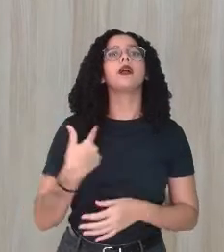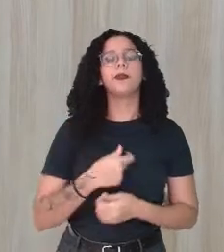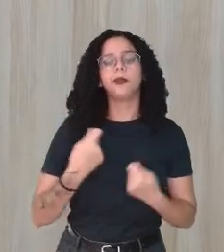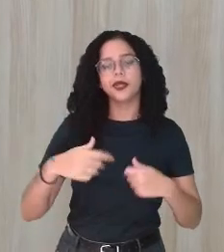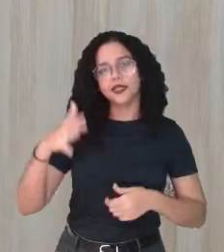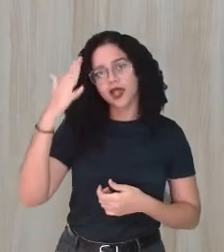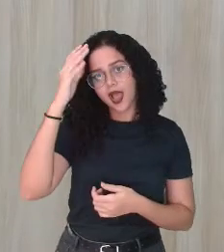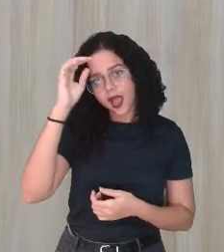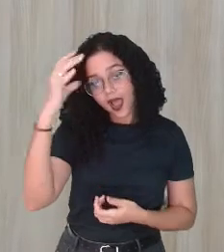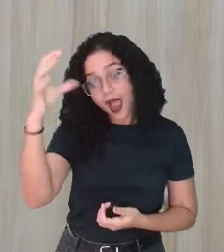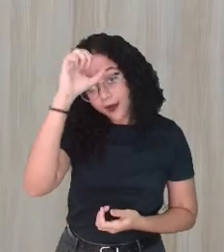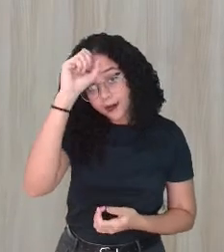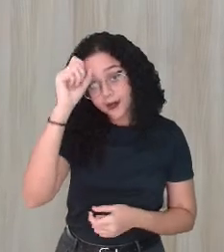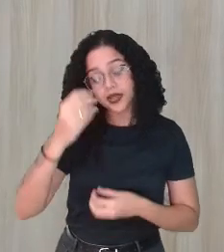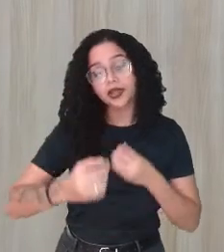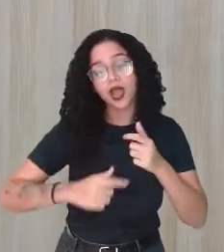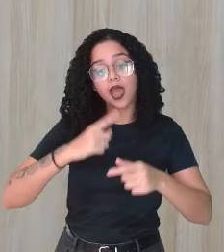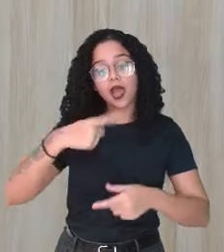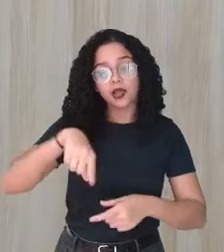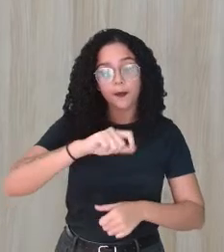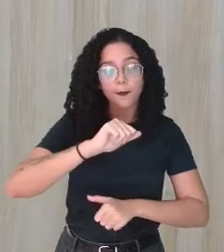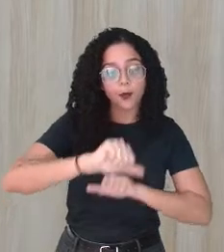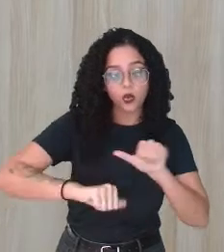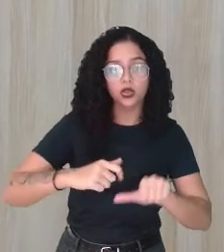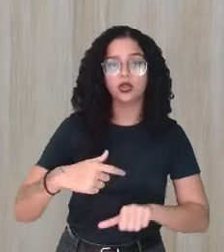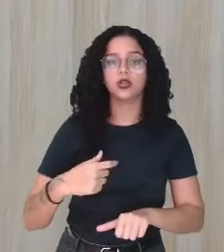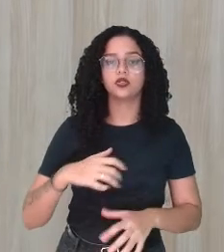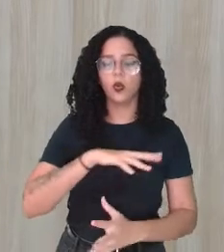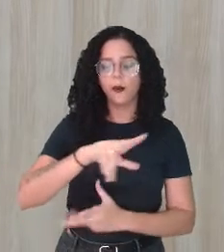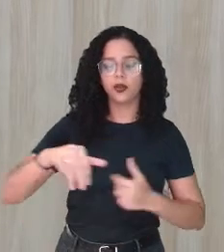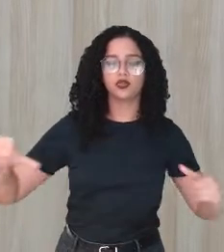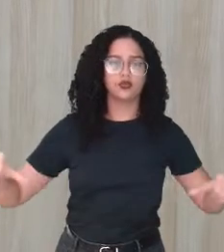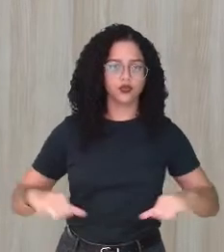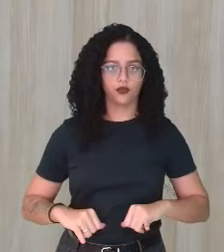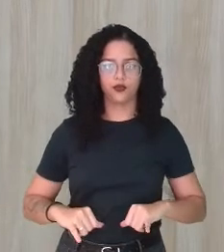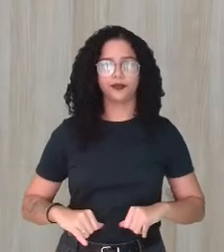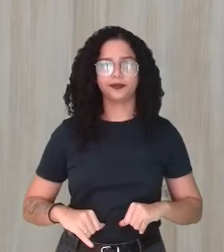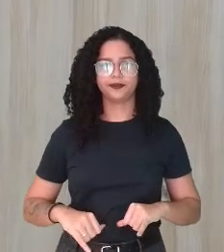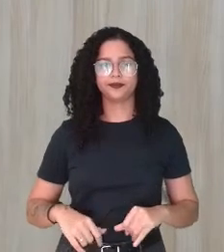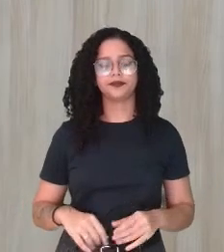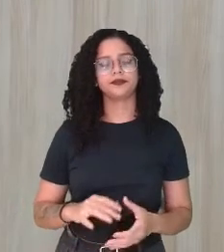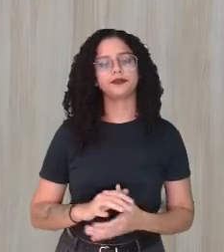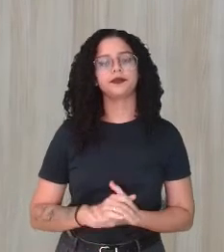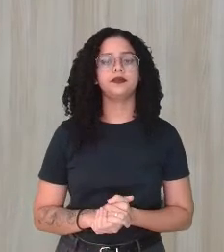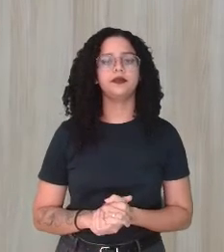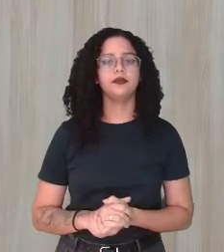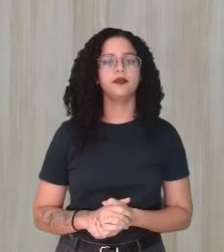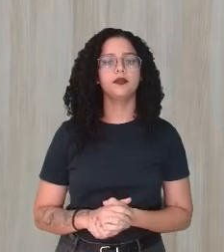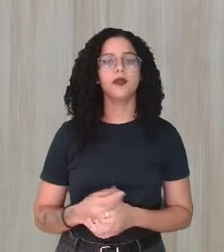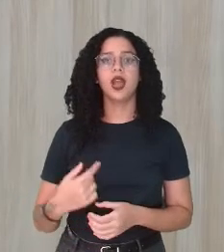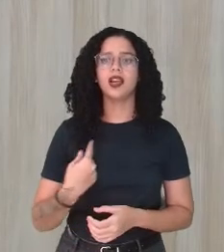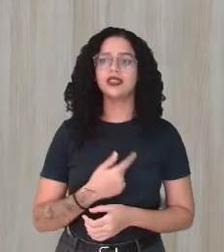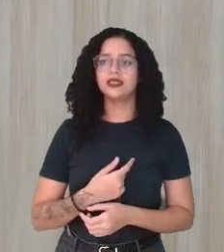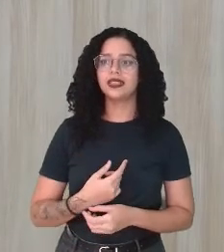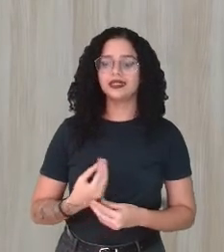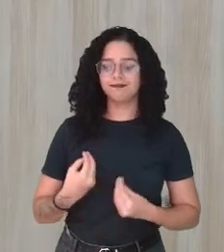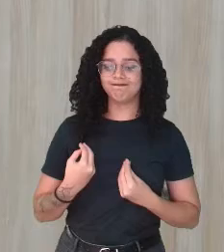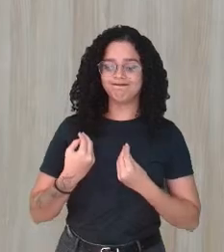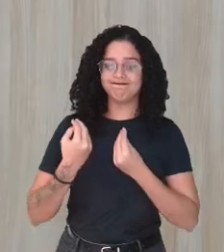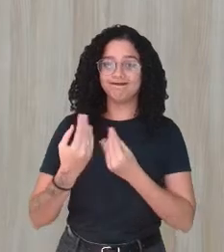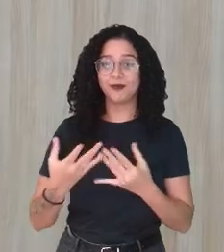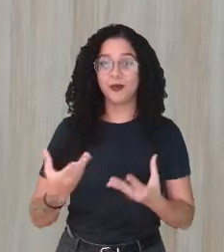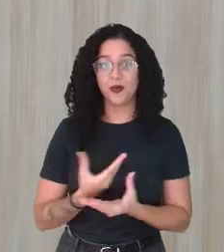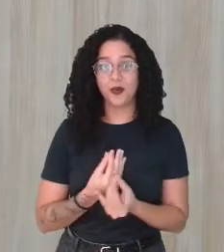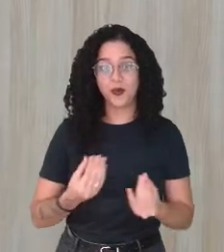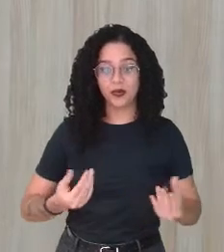né, com essas mudanças que nosso planeta sofre, tá? E a gente está interferindo bastante. Então, esse ritmo,